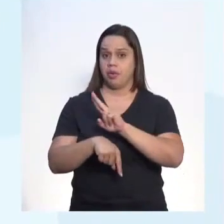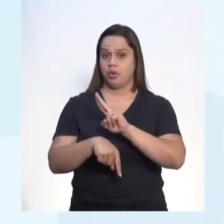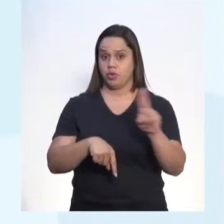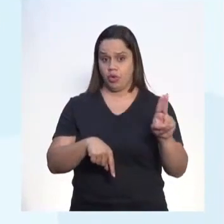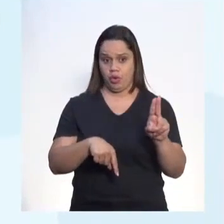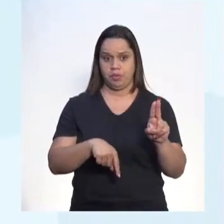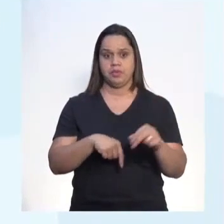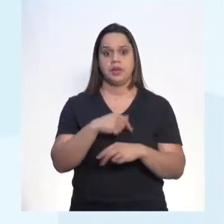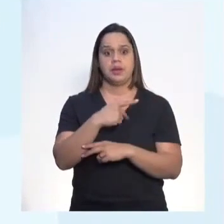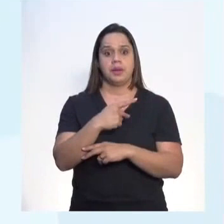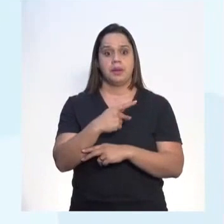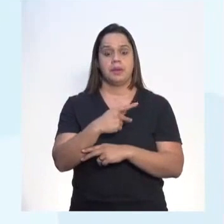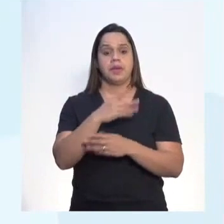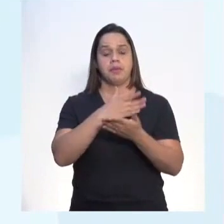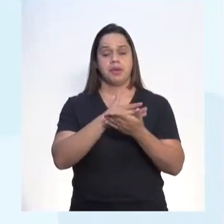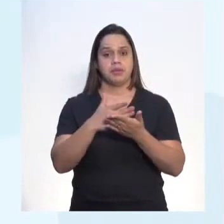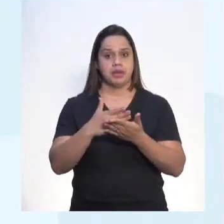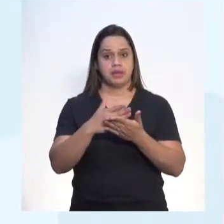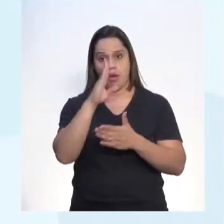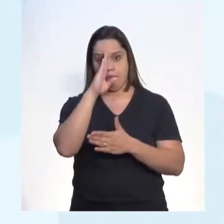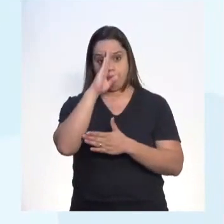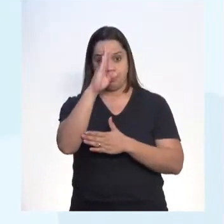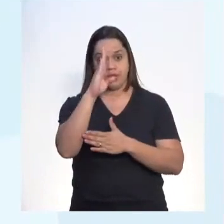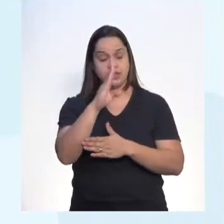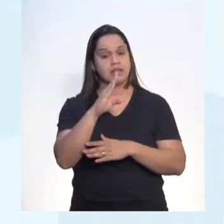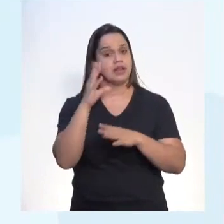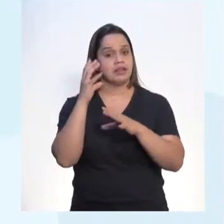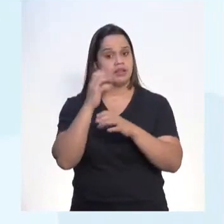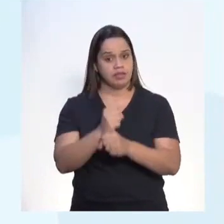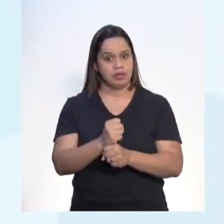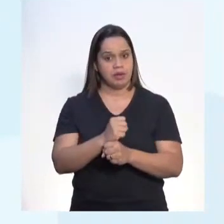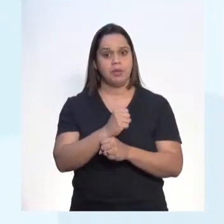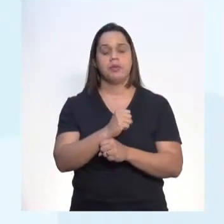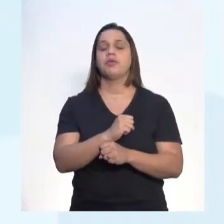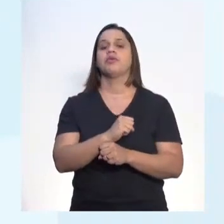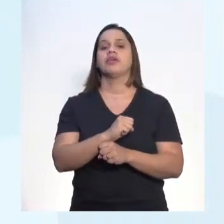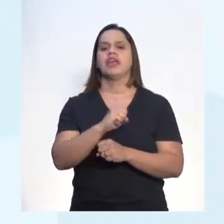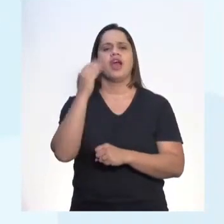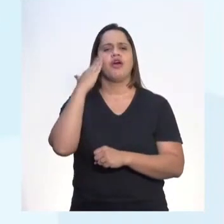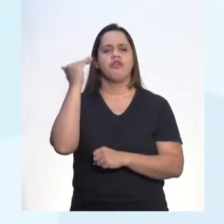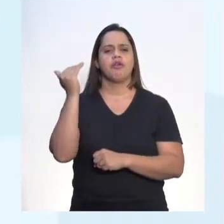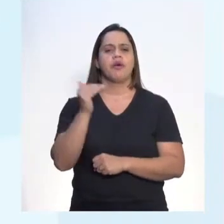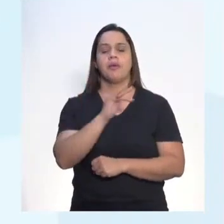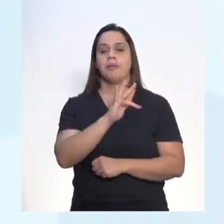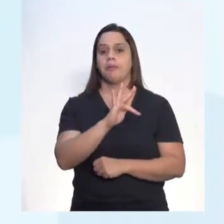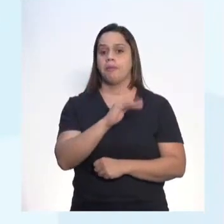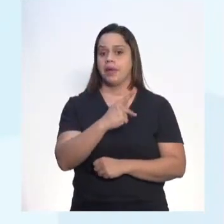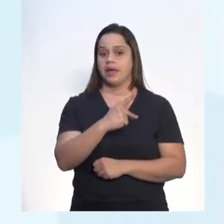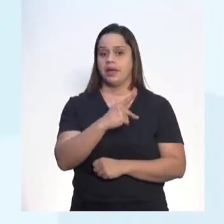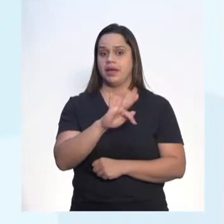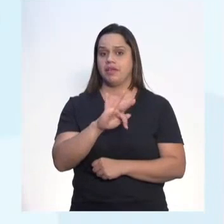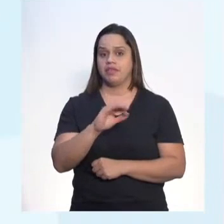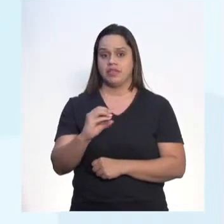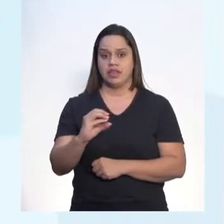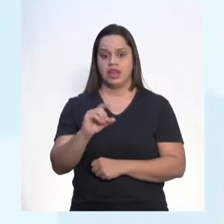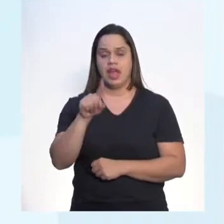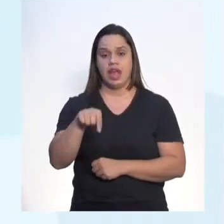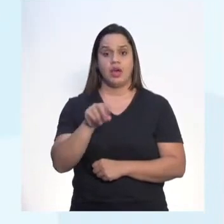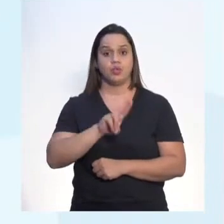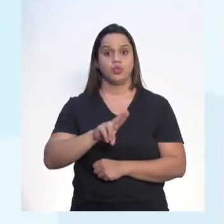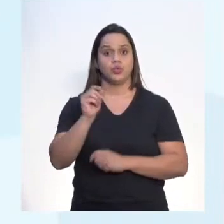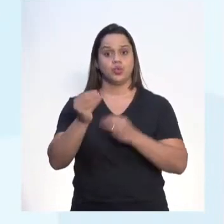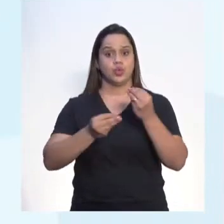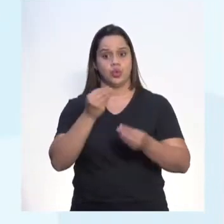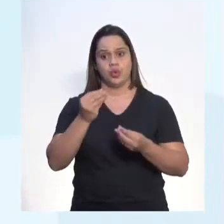chamado princípio fundamental da contagem, o famoso PFC, ele é